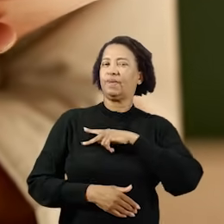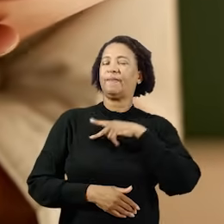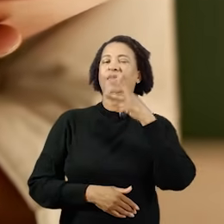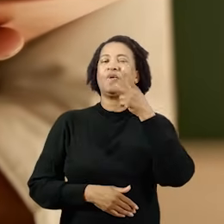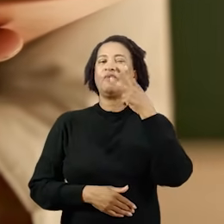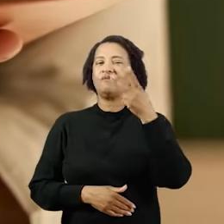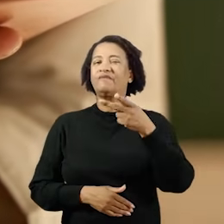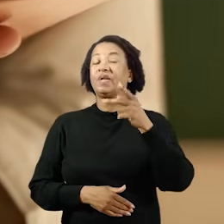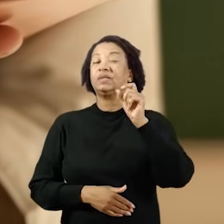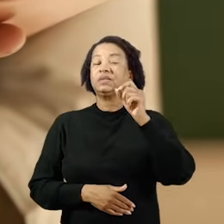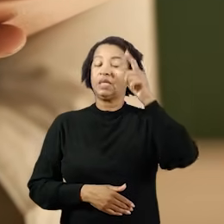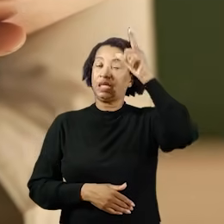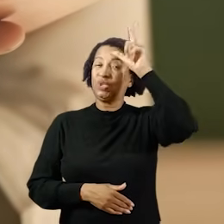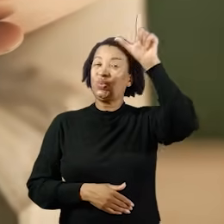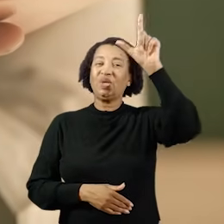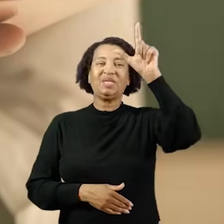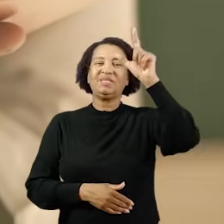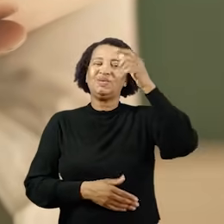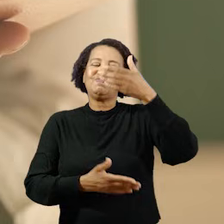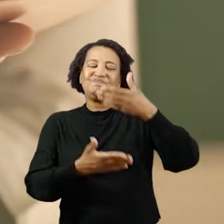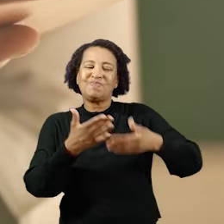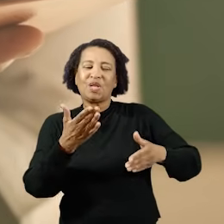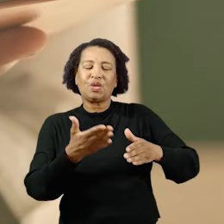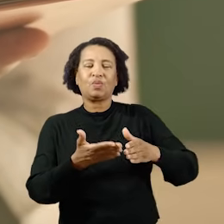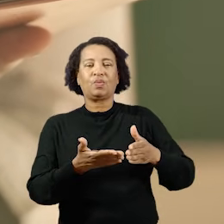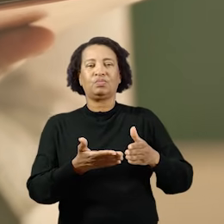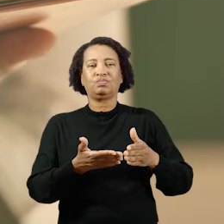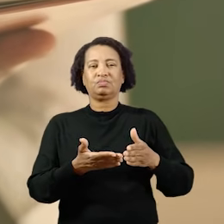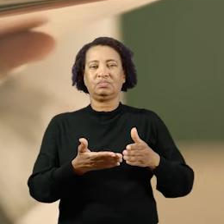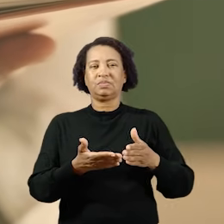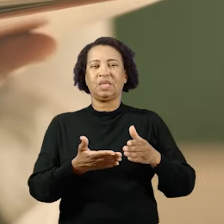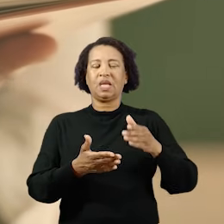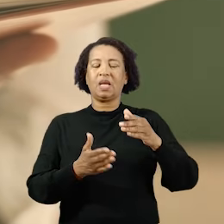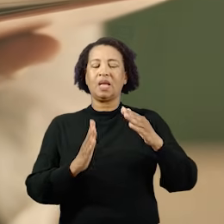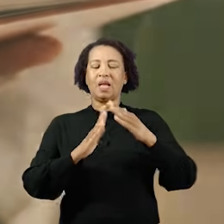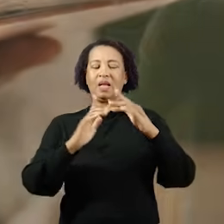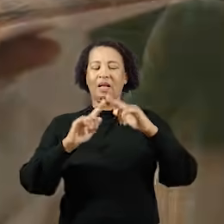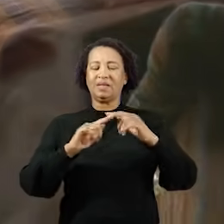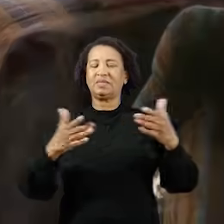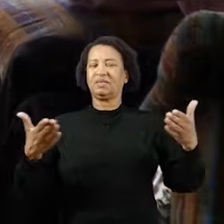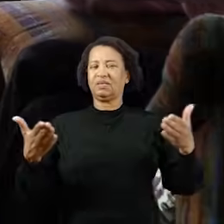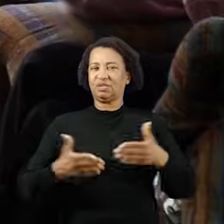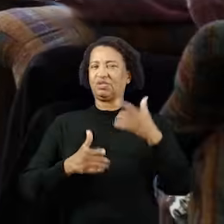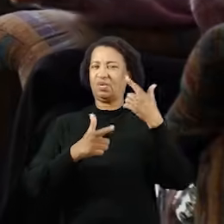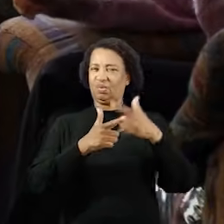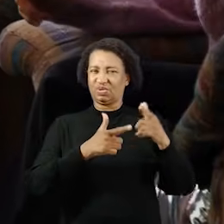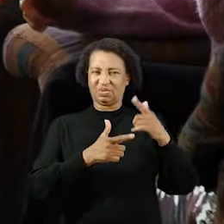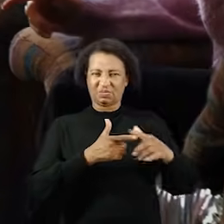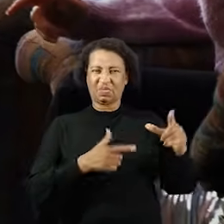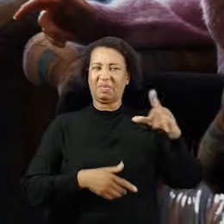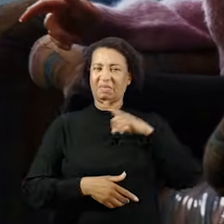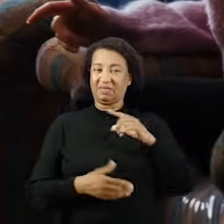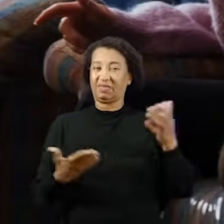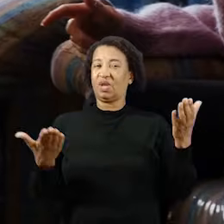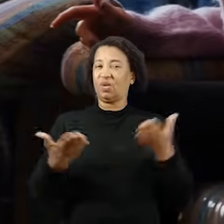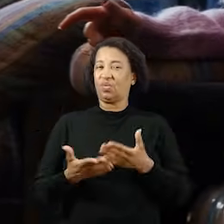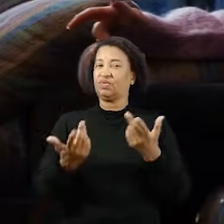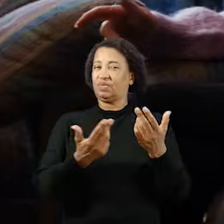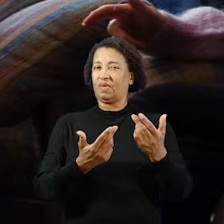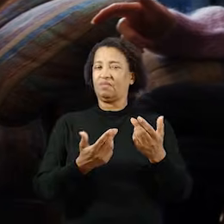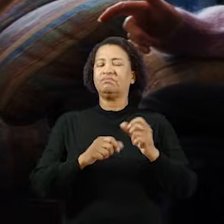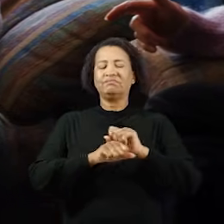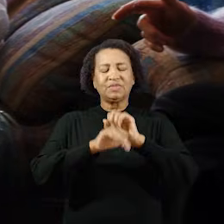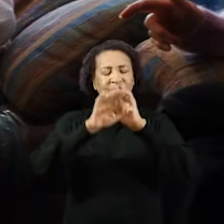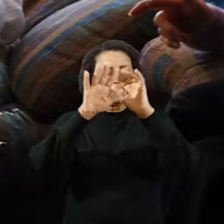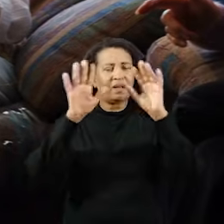queda daquele líder da igreja. Será que as igrejas enfrentam esse problema hoje? A sua igreja enfrenta? É